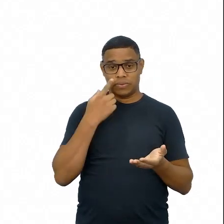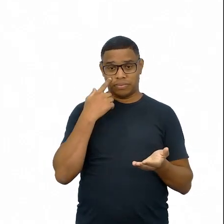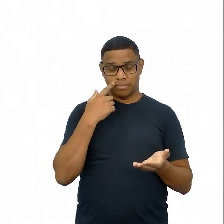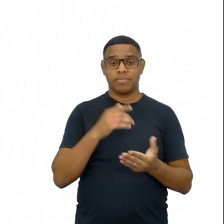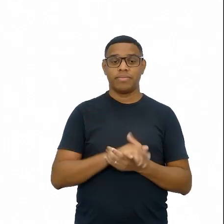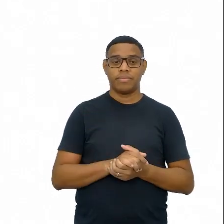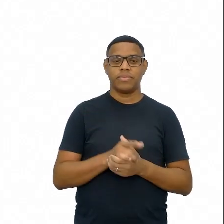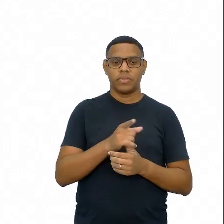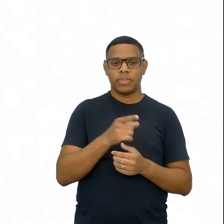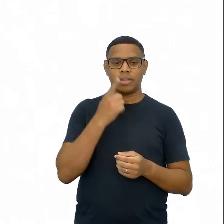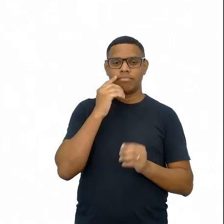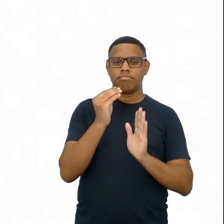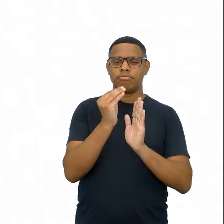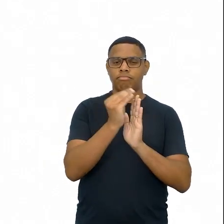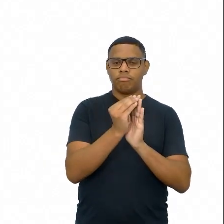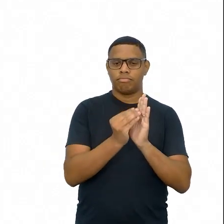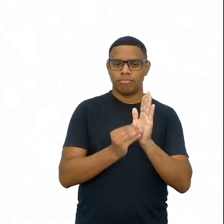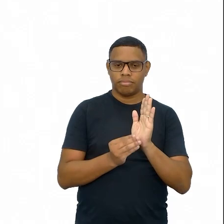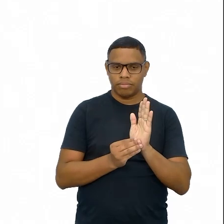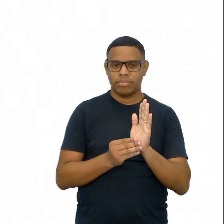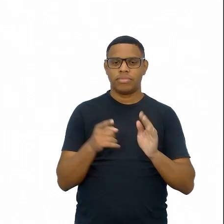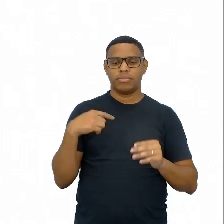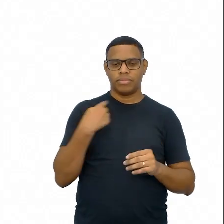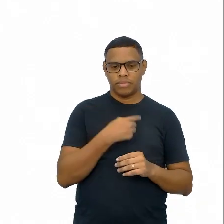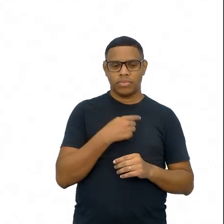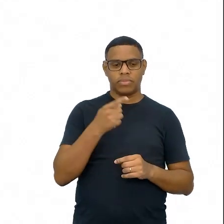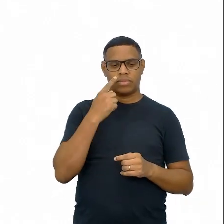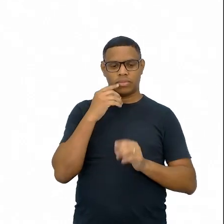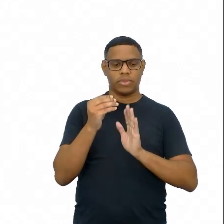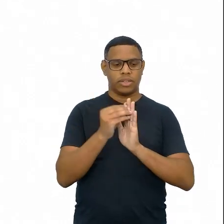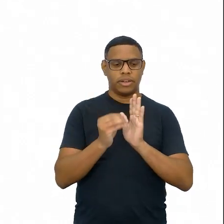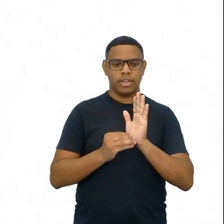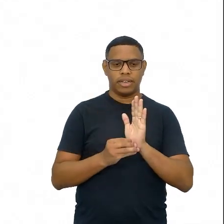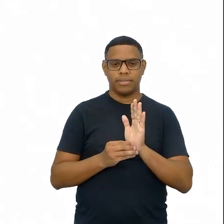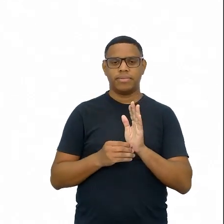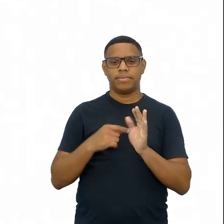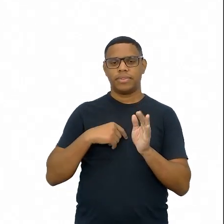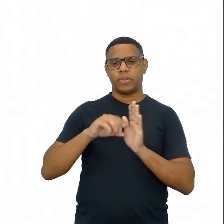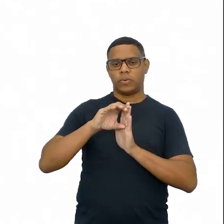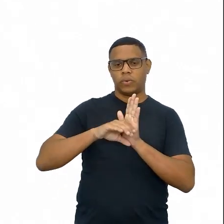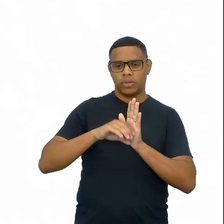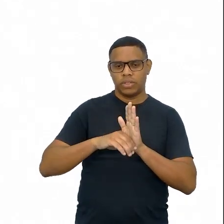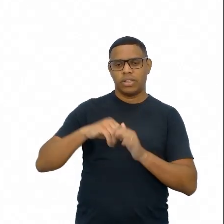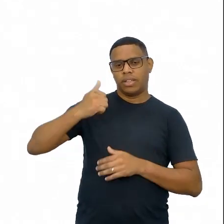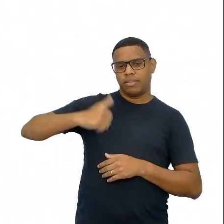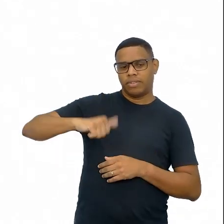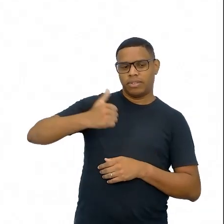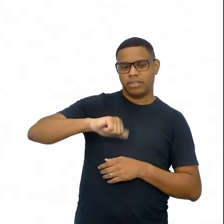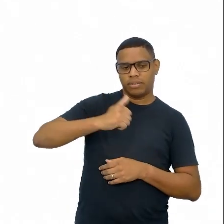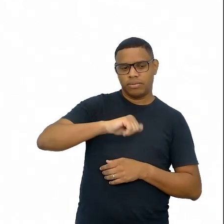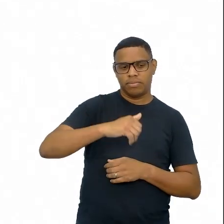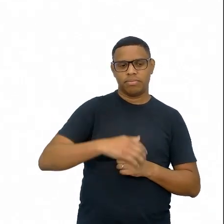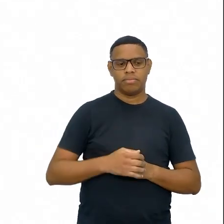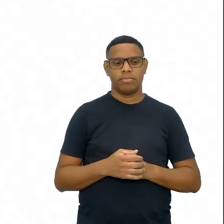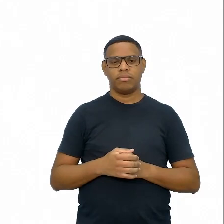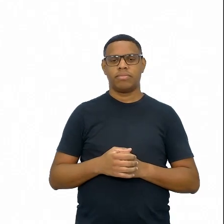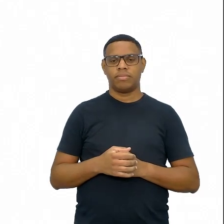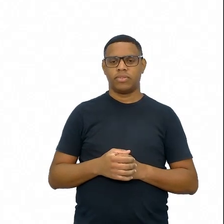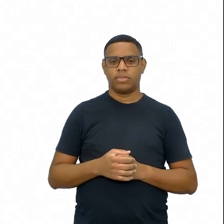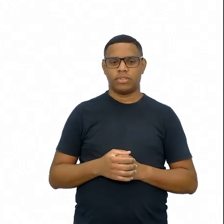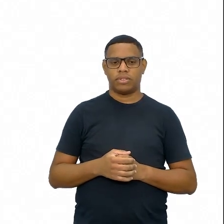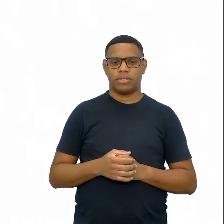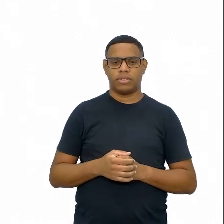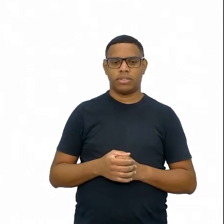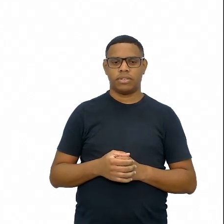a sistematização, né? Nós recuperamos aqui alguns conceitos de avaliação. Então, é sempre